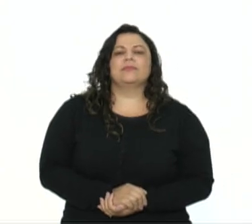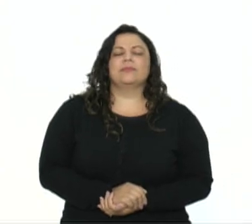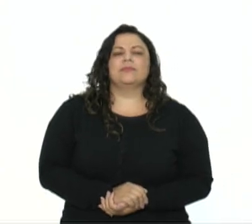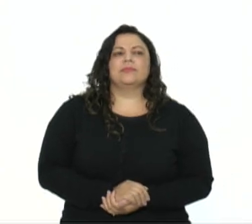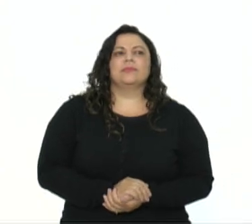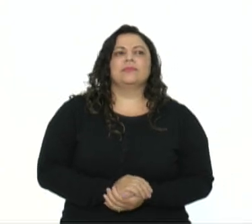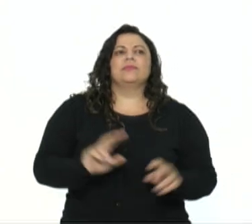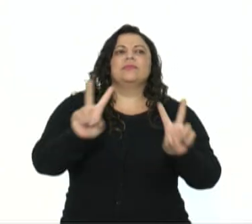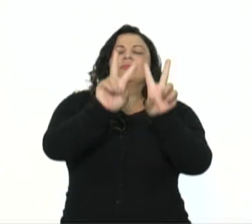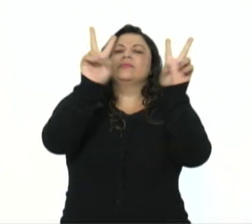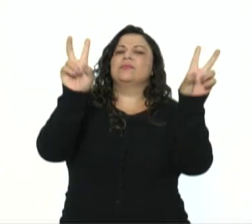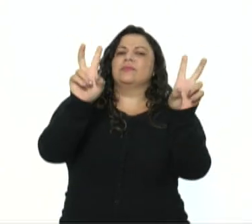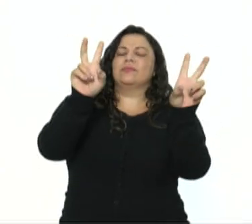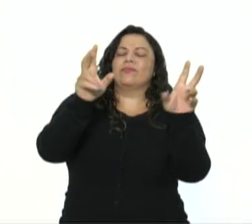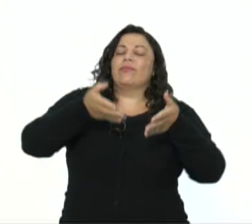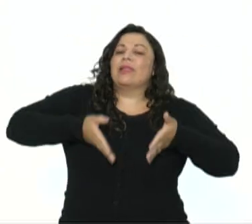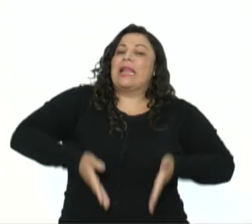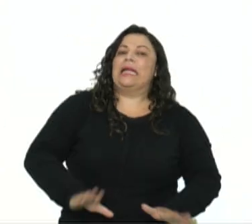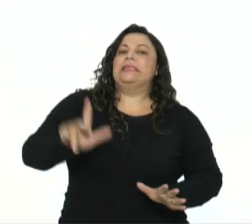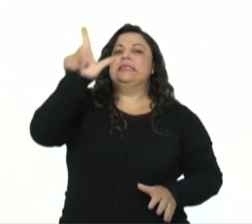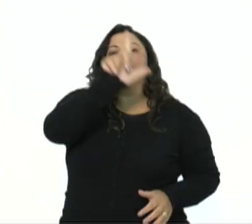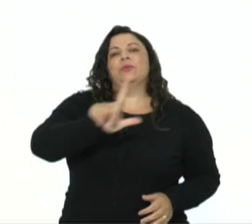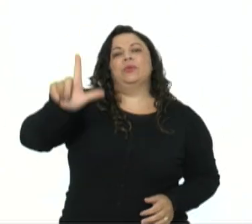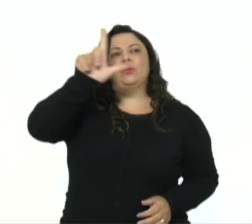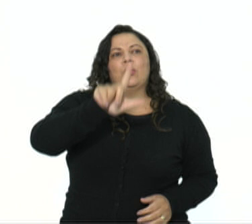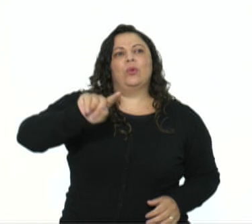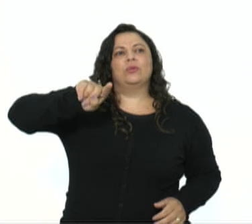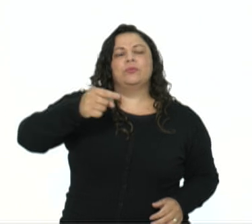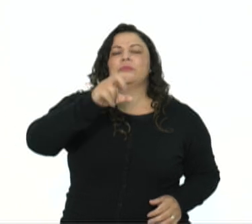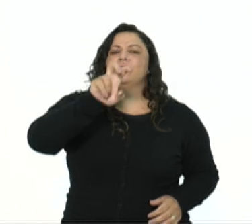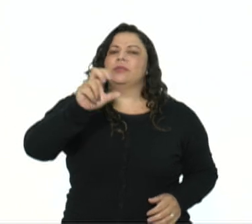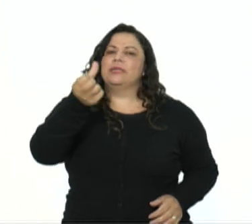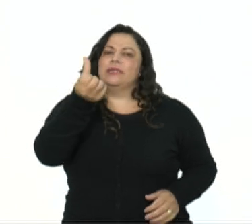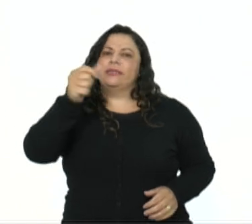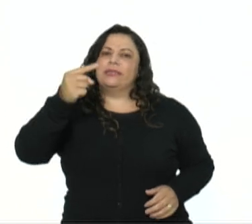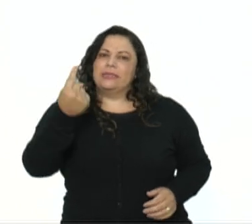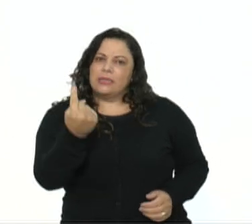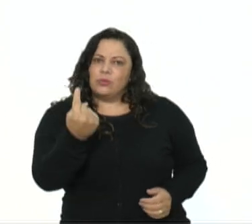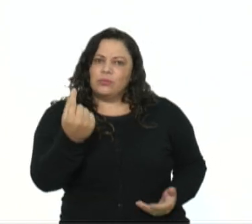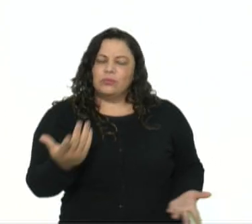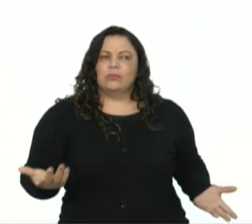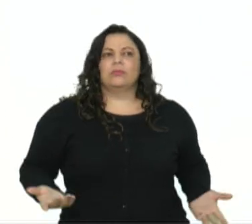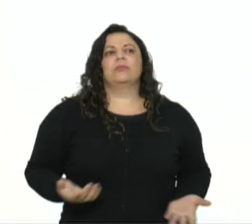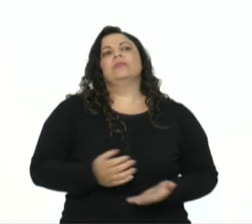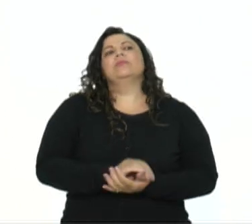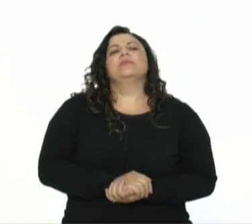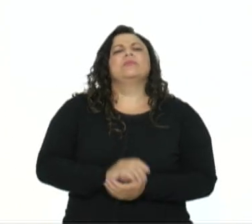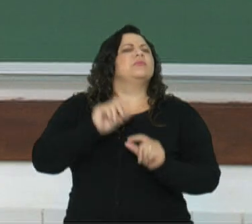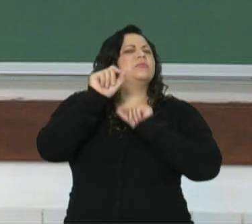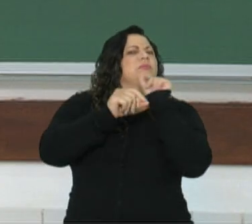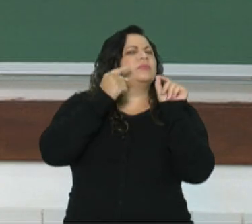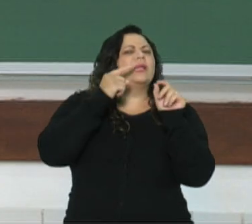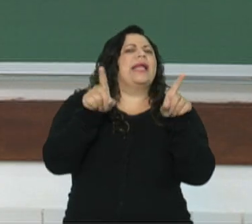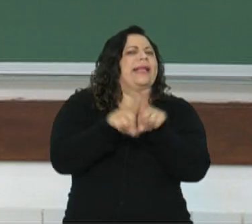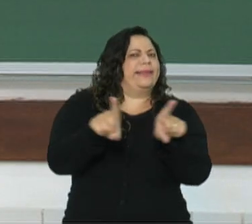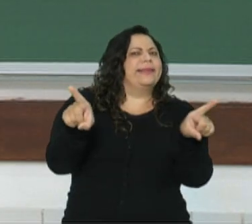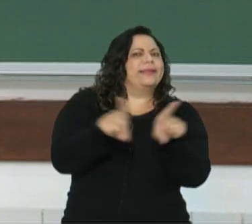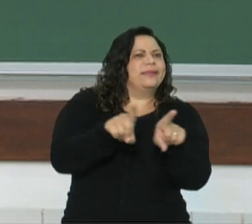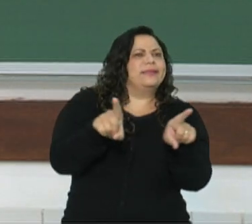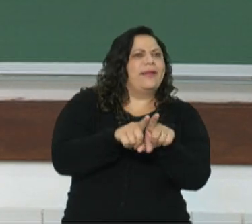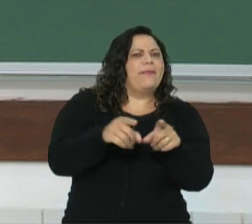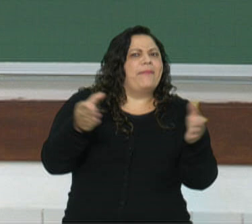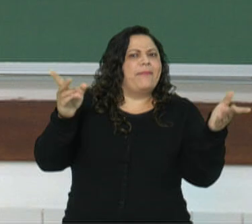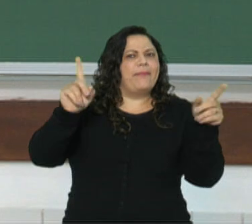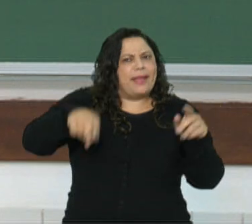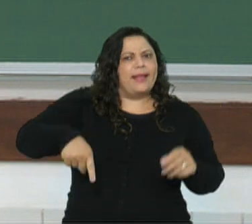Francis Bacon nasceu em Londres em 1561. Veja que ele também